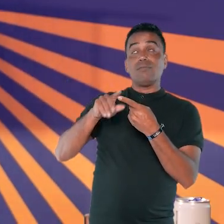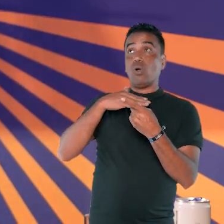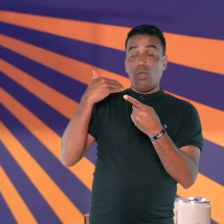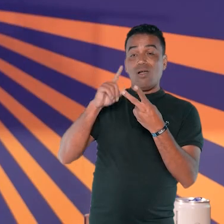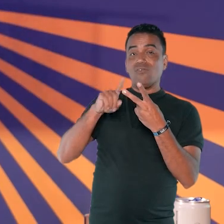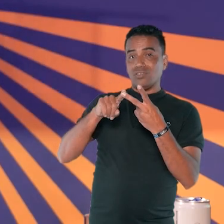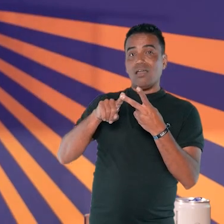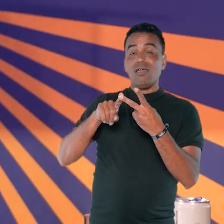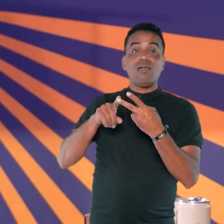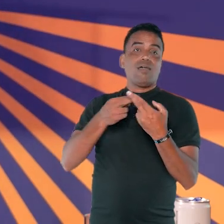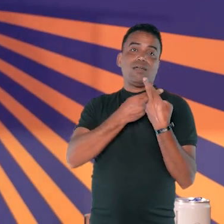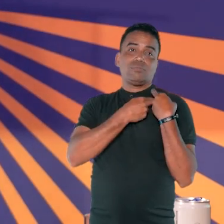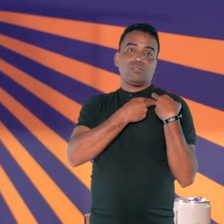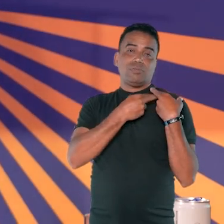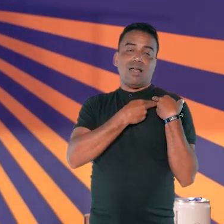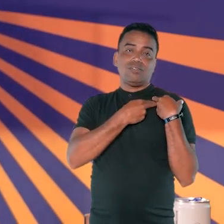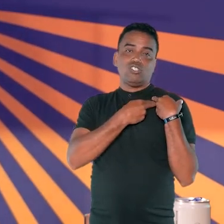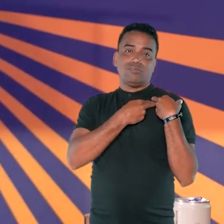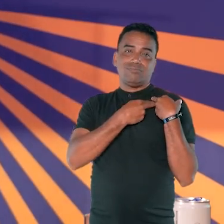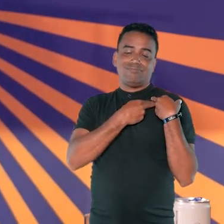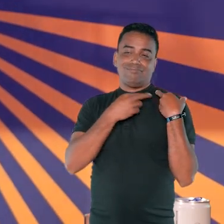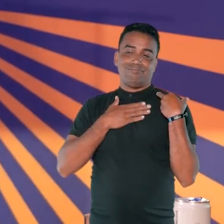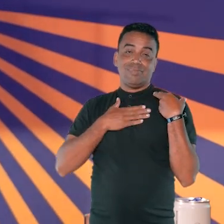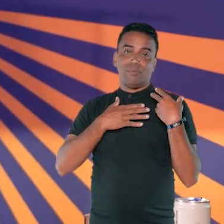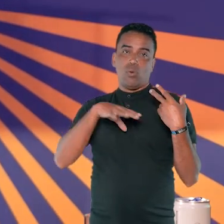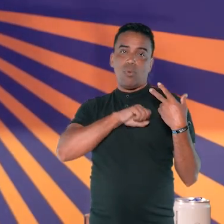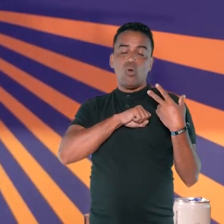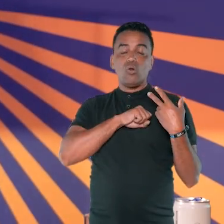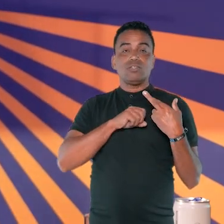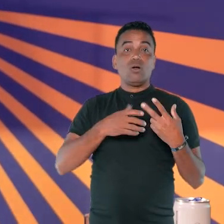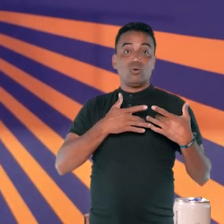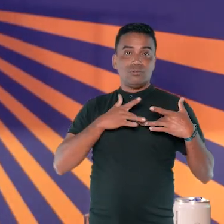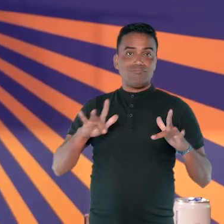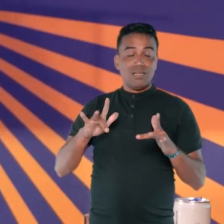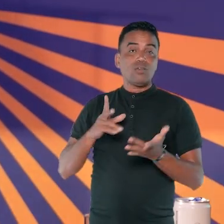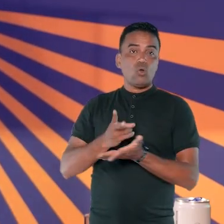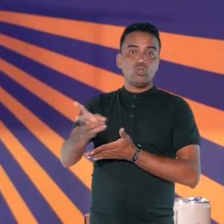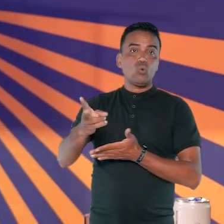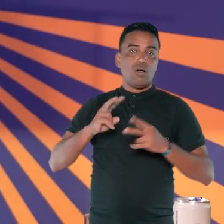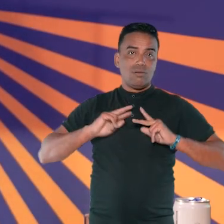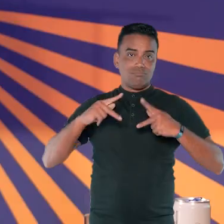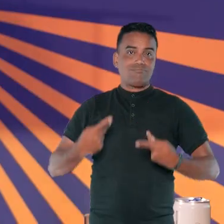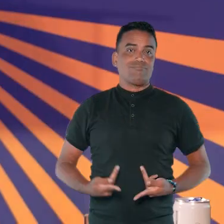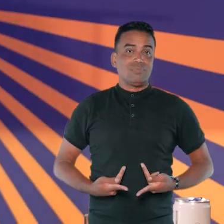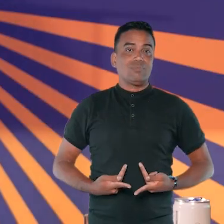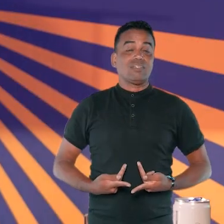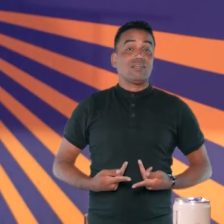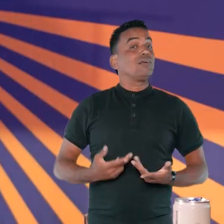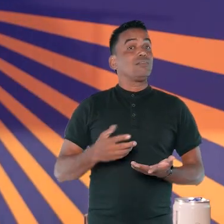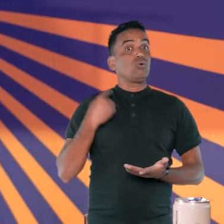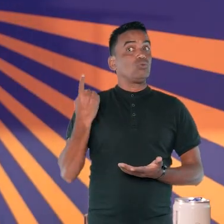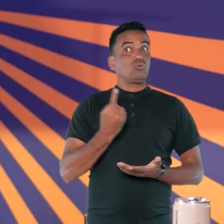amor. Isto é a solidariedade que mantém a humanidade. E apesar de tudo, e apesar dos pesares, que não